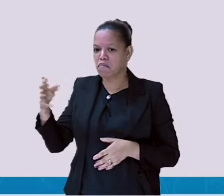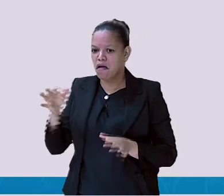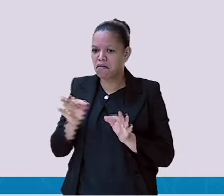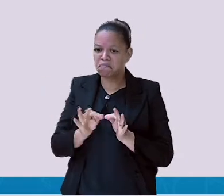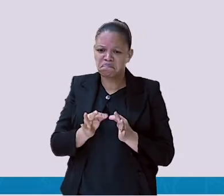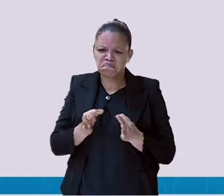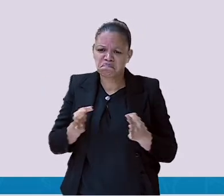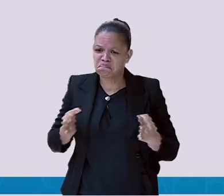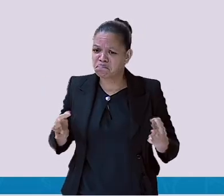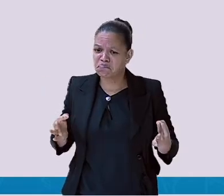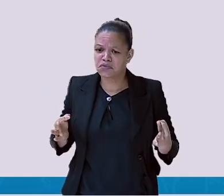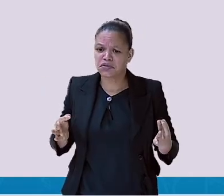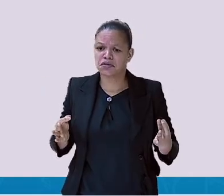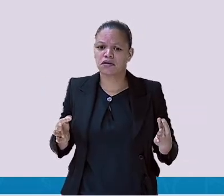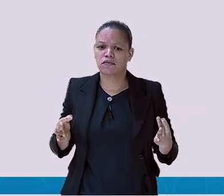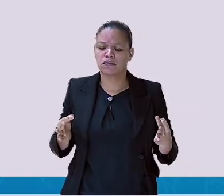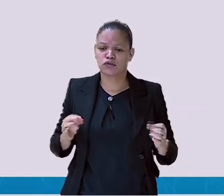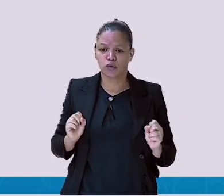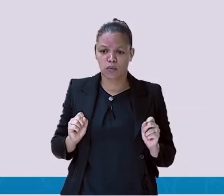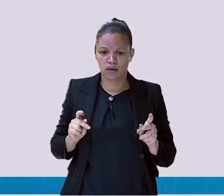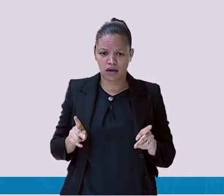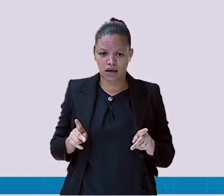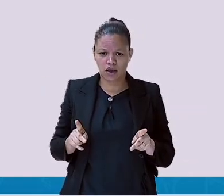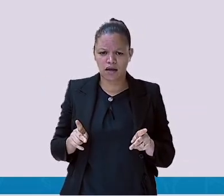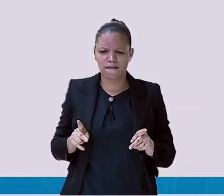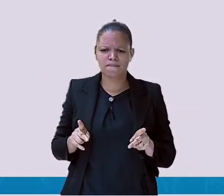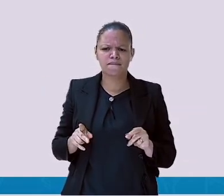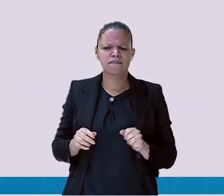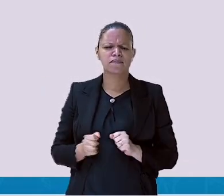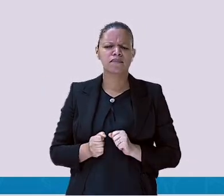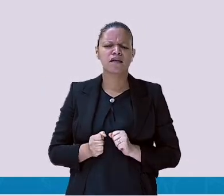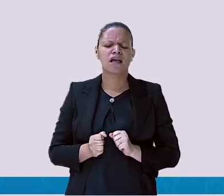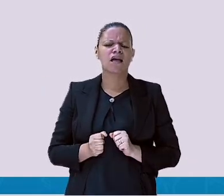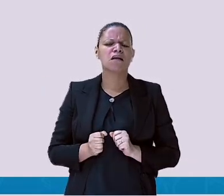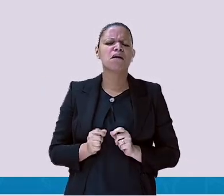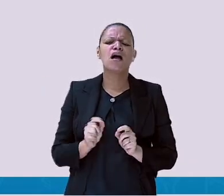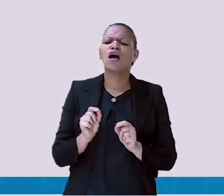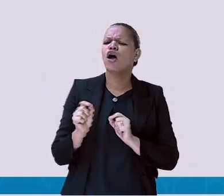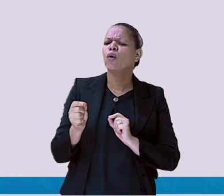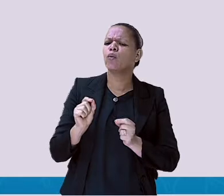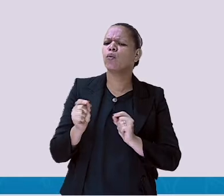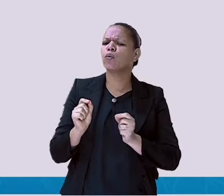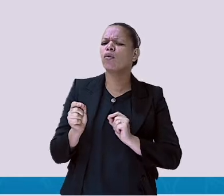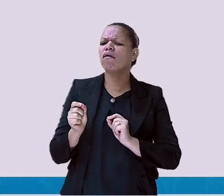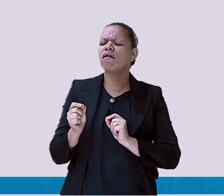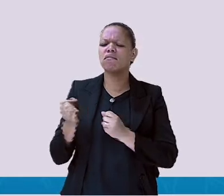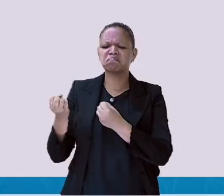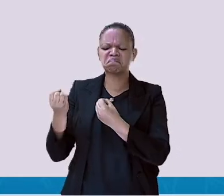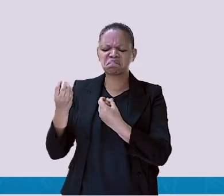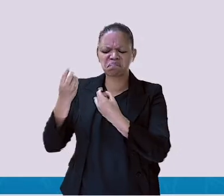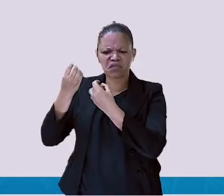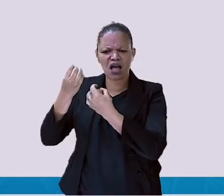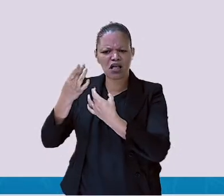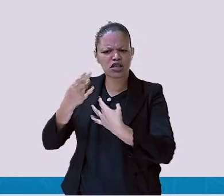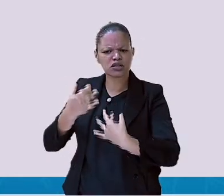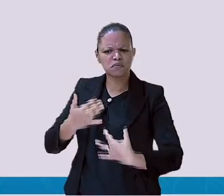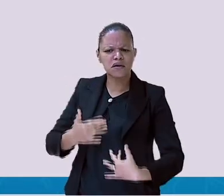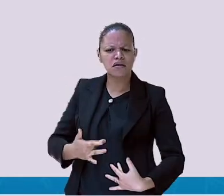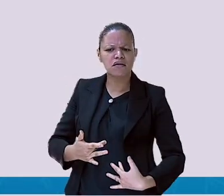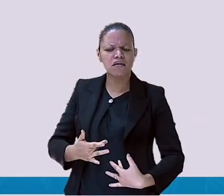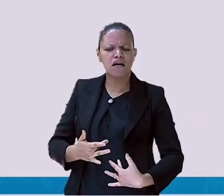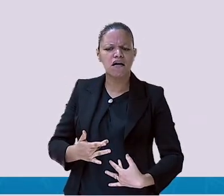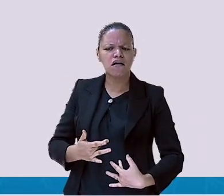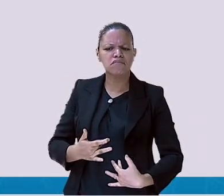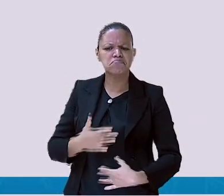2 colunas e 4 linhas. Então, o que essa tabela está explicando aqui para mim? Só de eu começar a ler